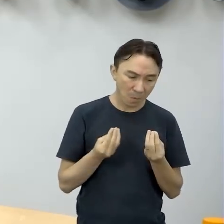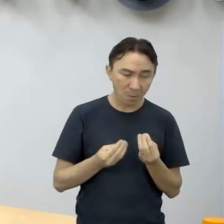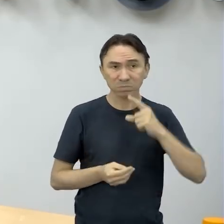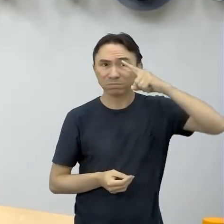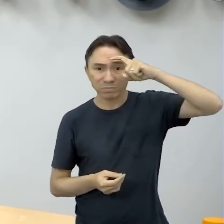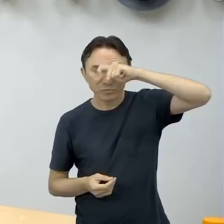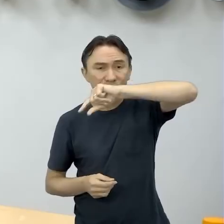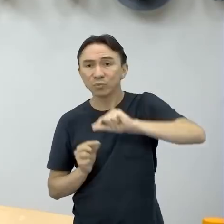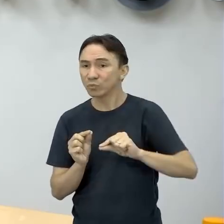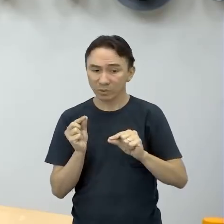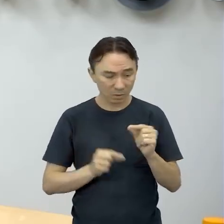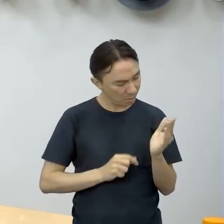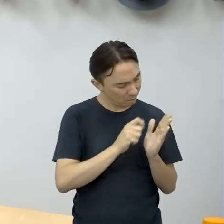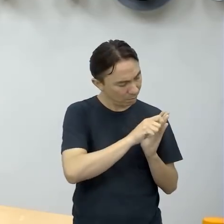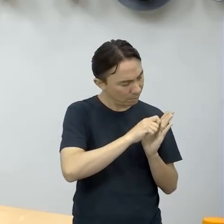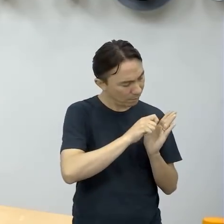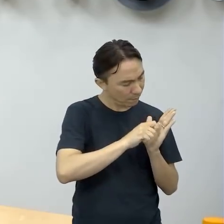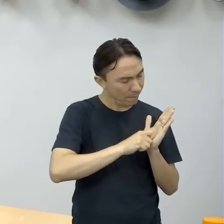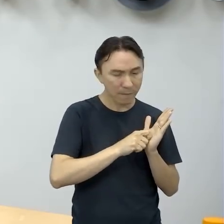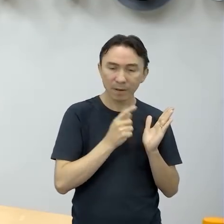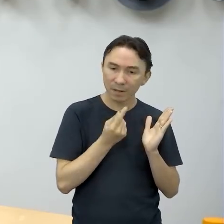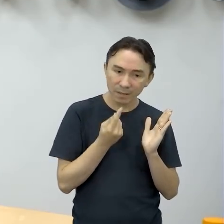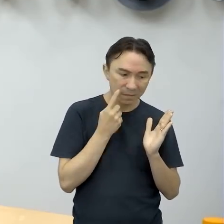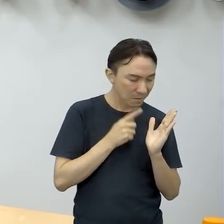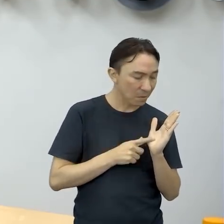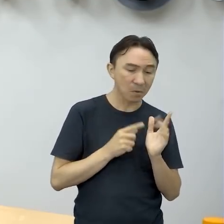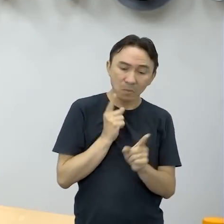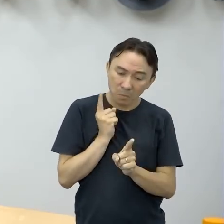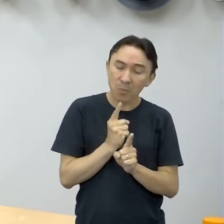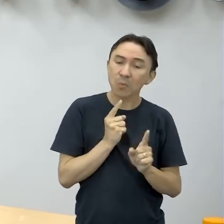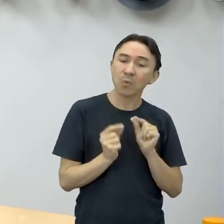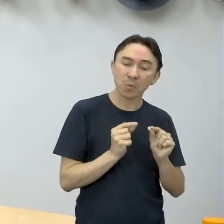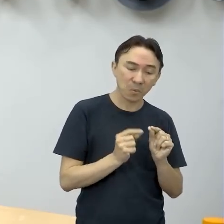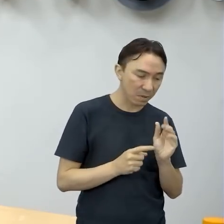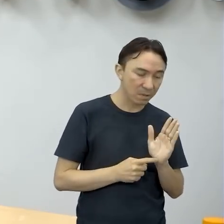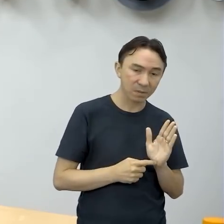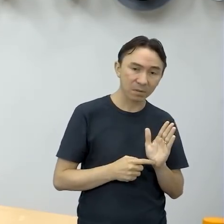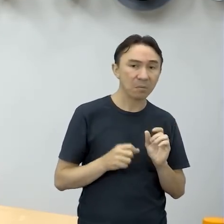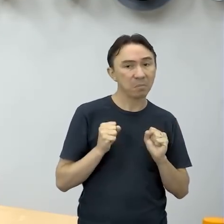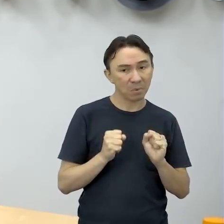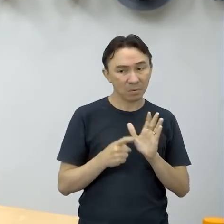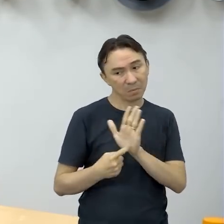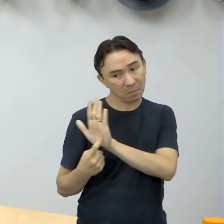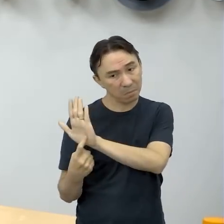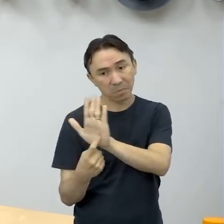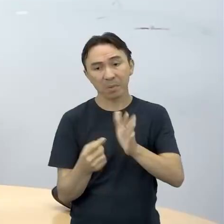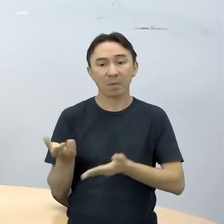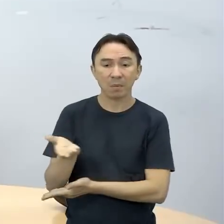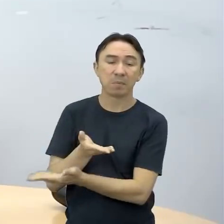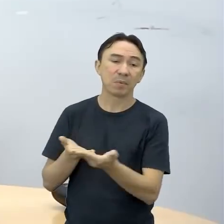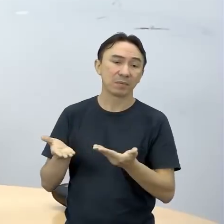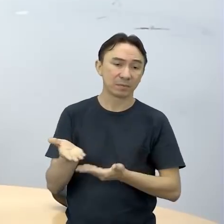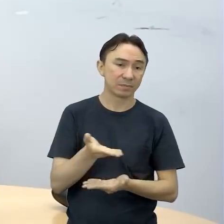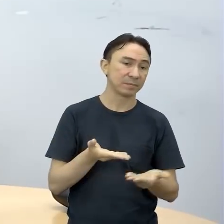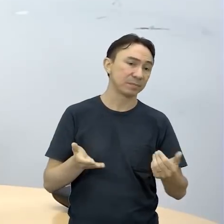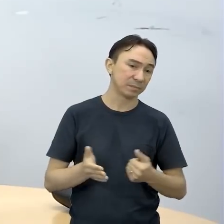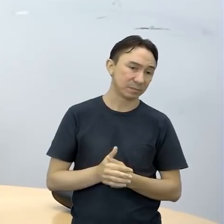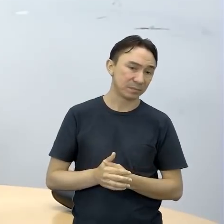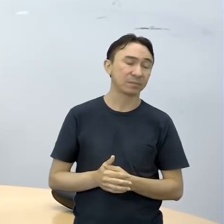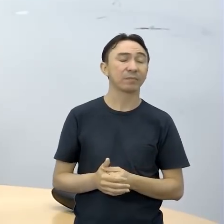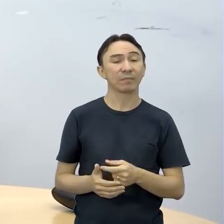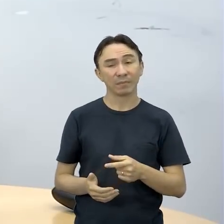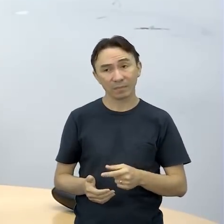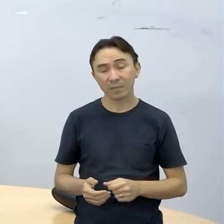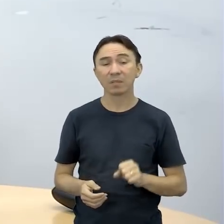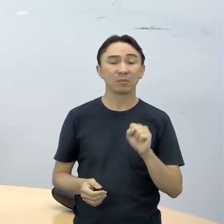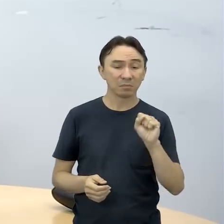né? As descobertas e assim por diante, né? Sim, existem vários momentos de atividades propostas nos mapas que os